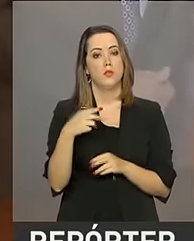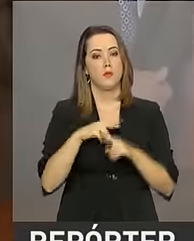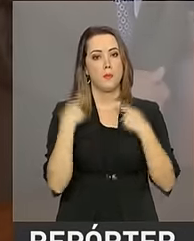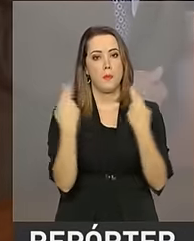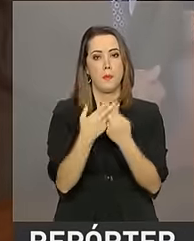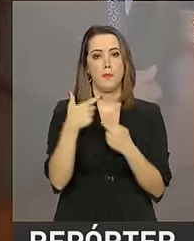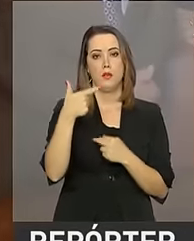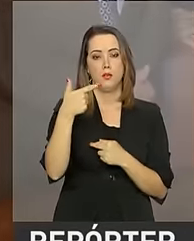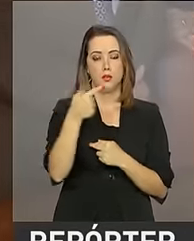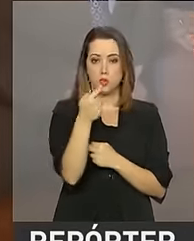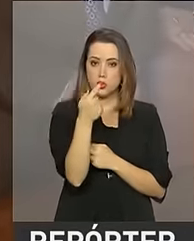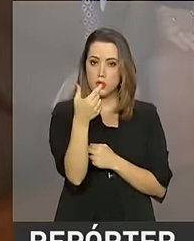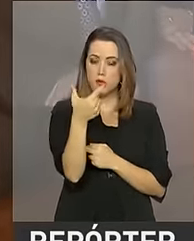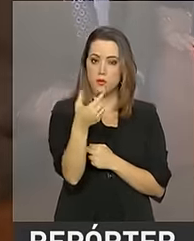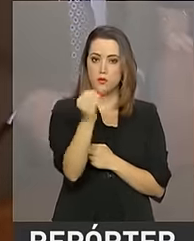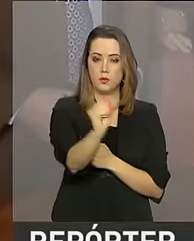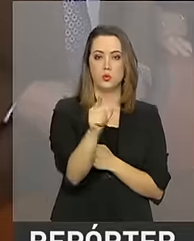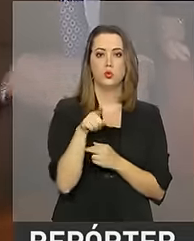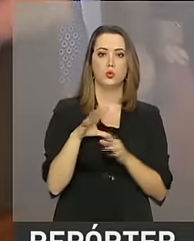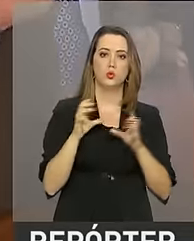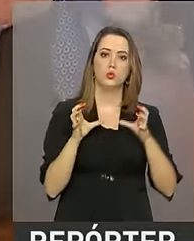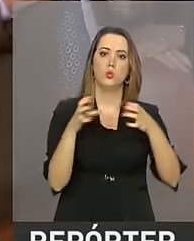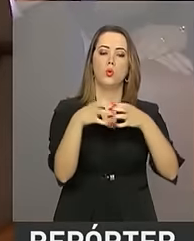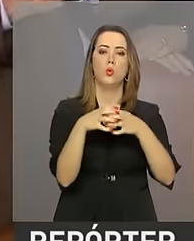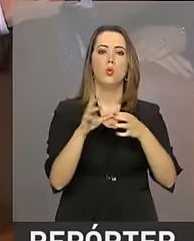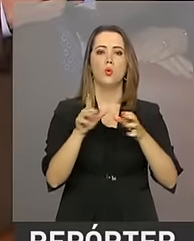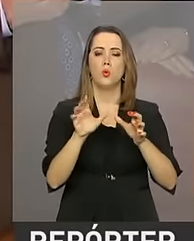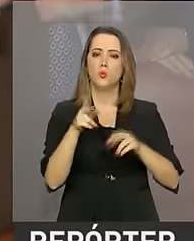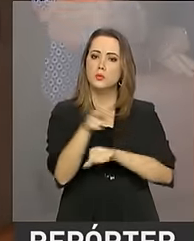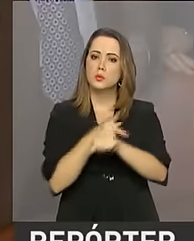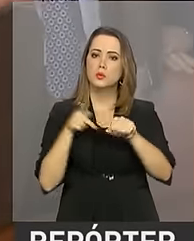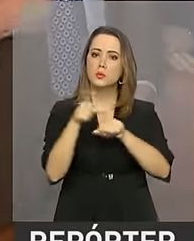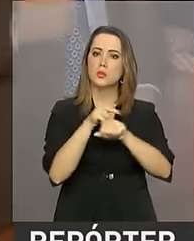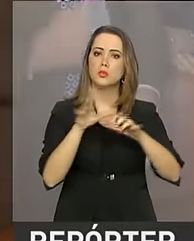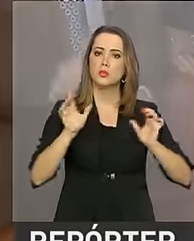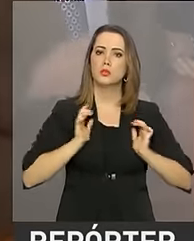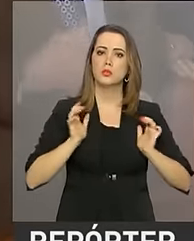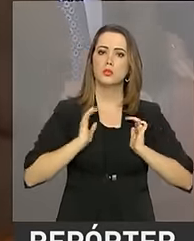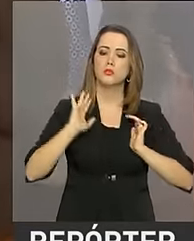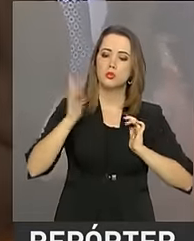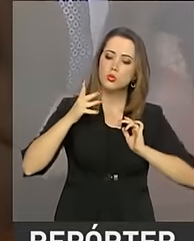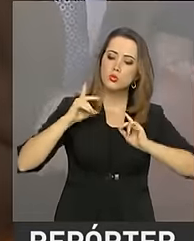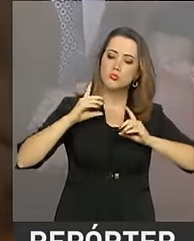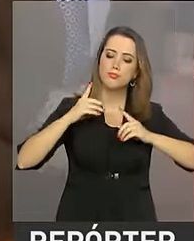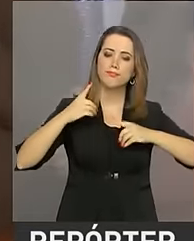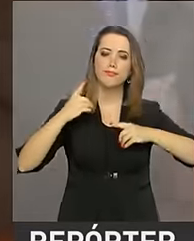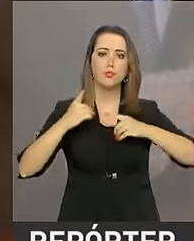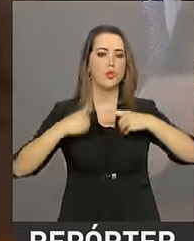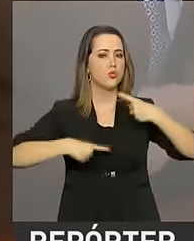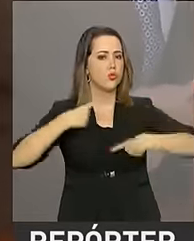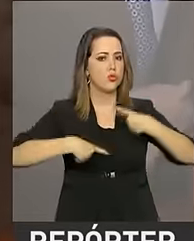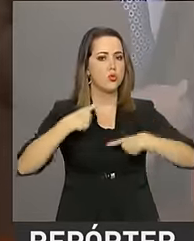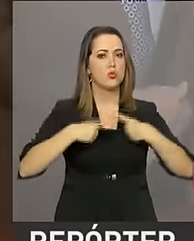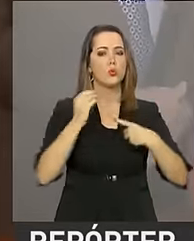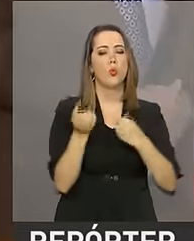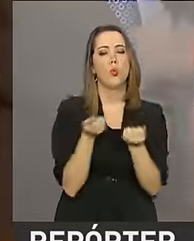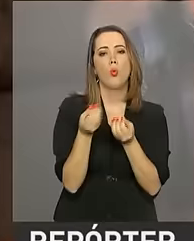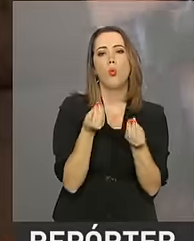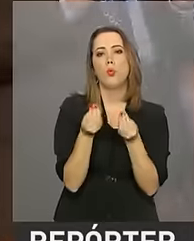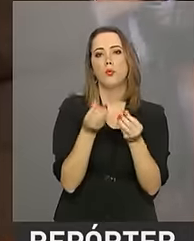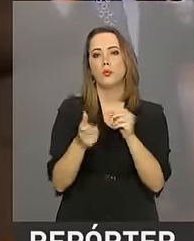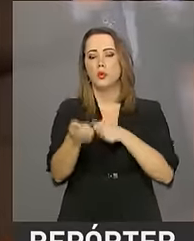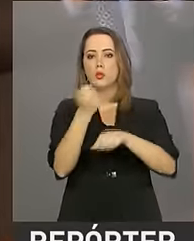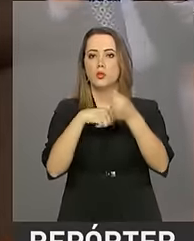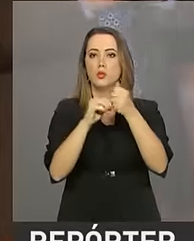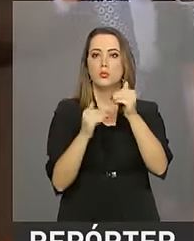cúpula do G20, grupo formado pelas nações mais ricas do mundo, que há alguns anos discute como fazer com que a economia mundial